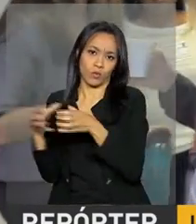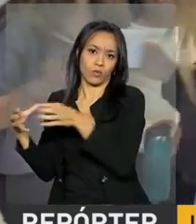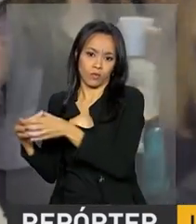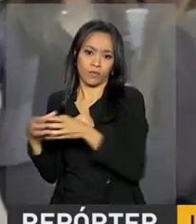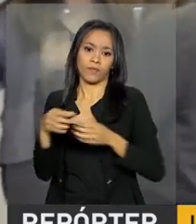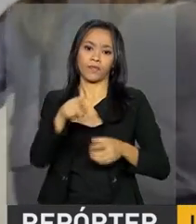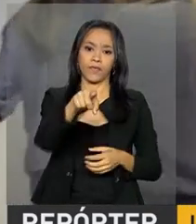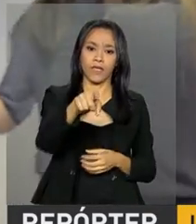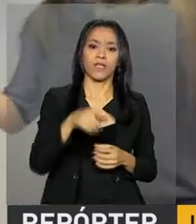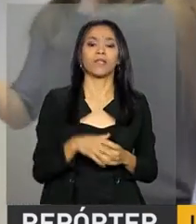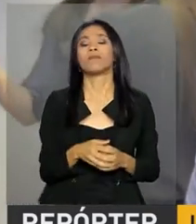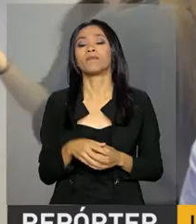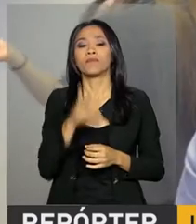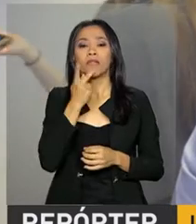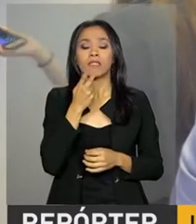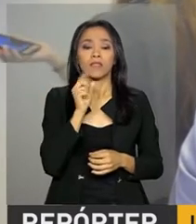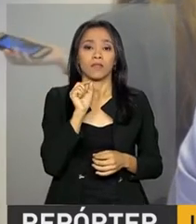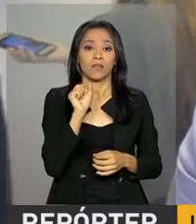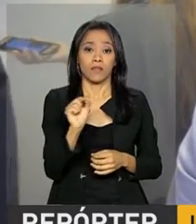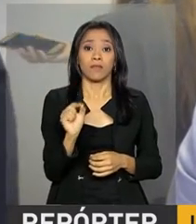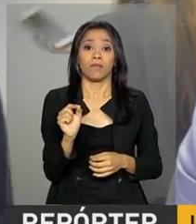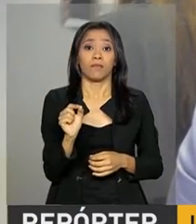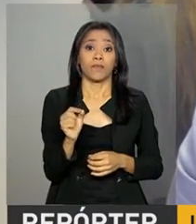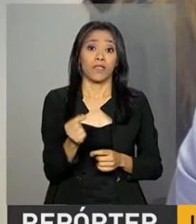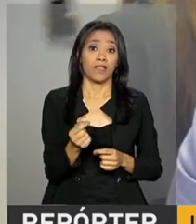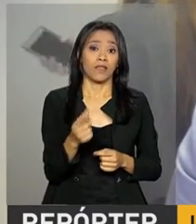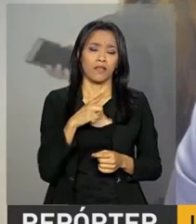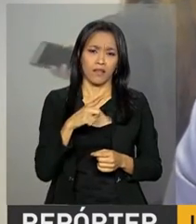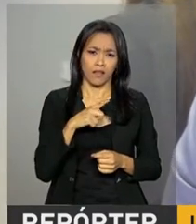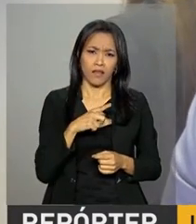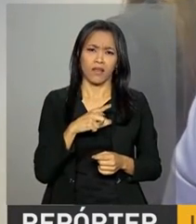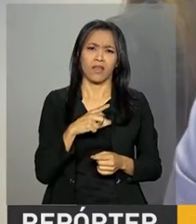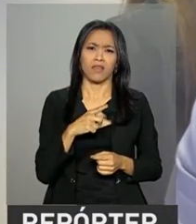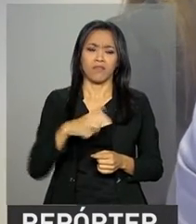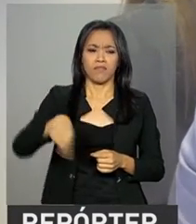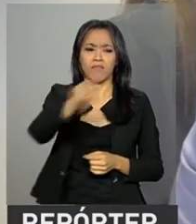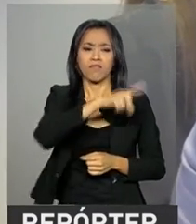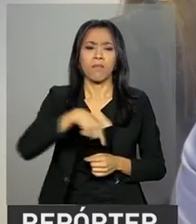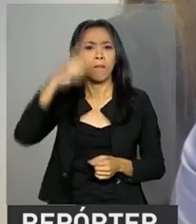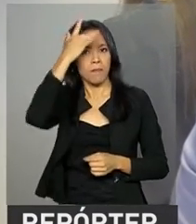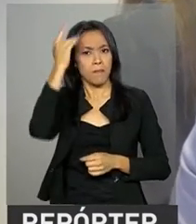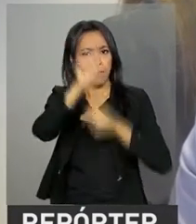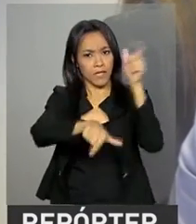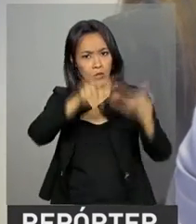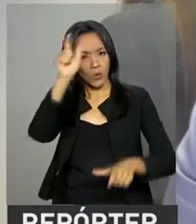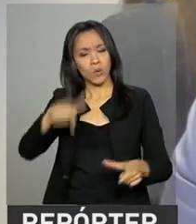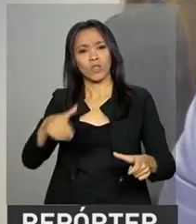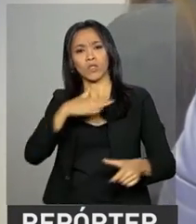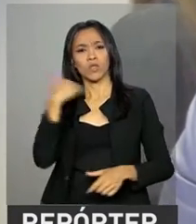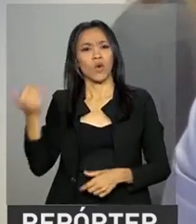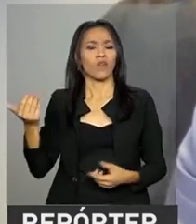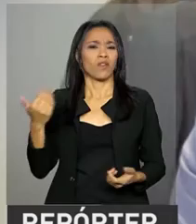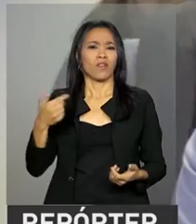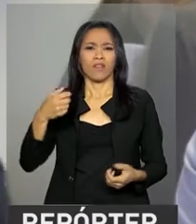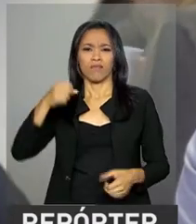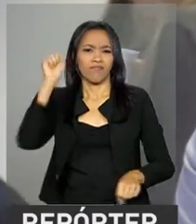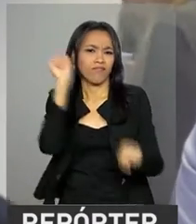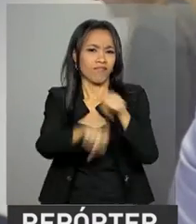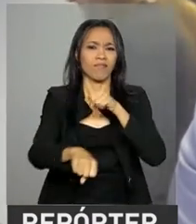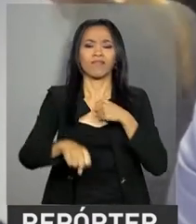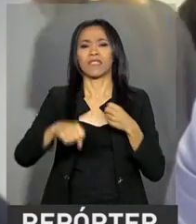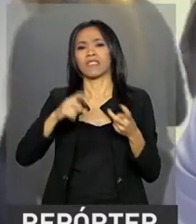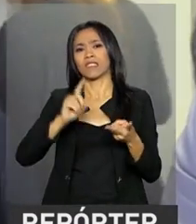realmente índices que remontam à questão das vítimas de assassinatos, jovens negros